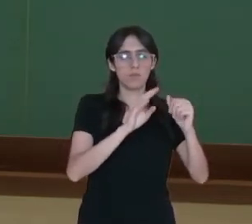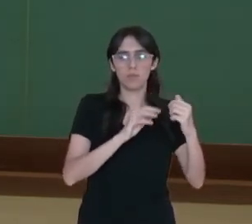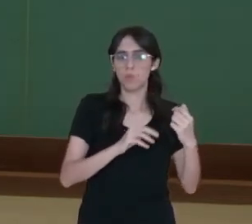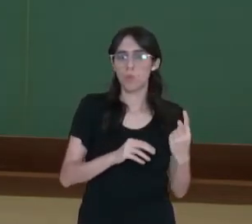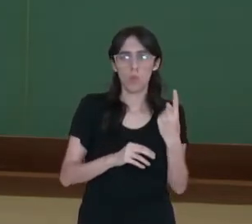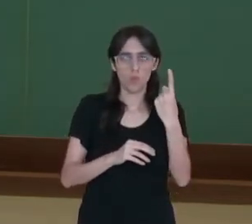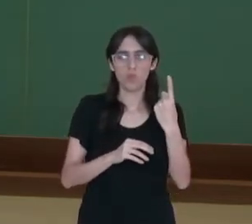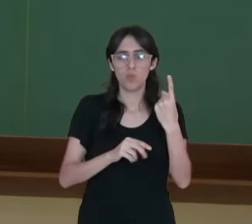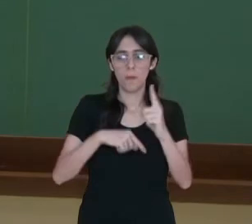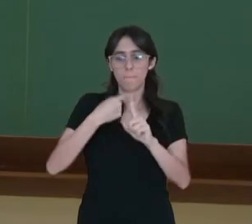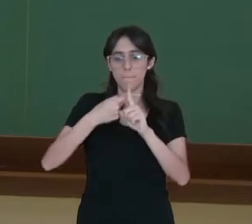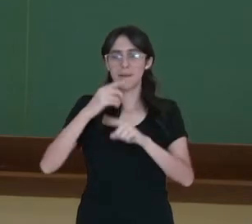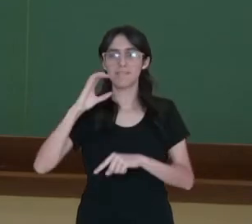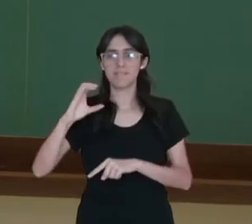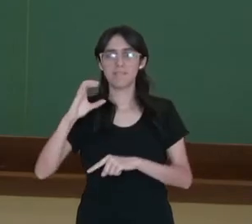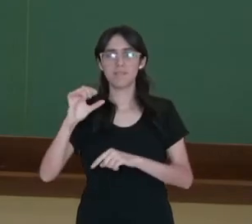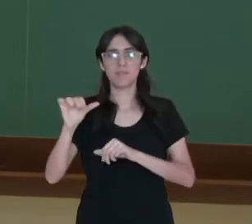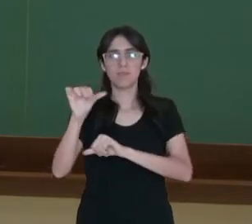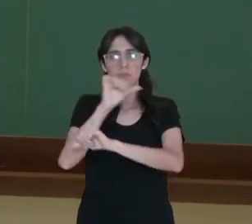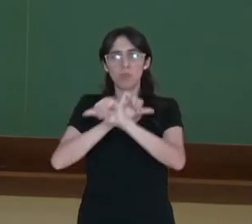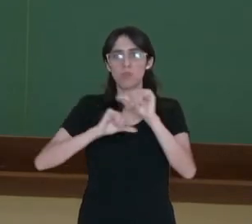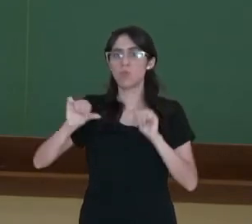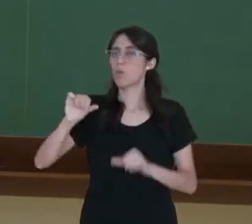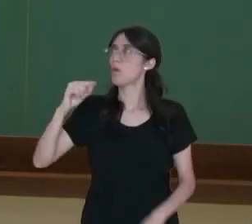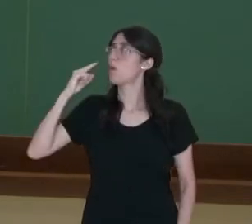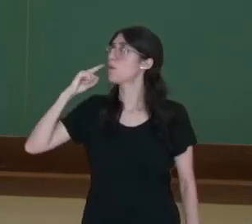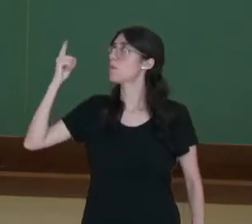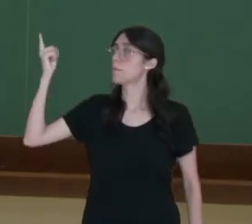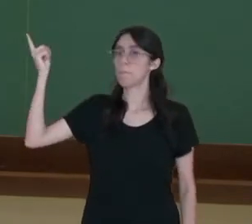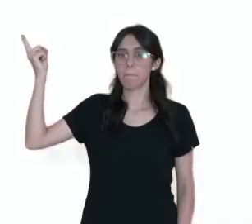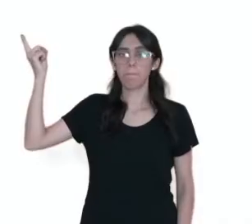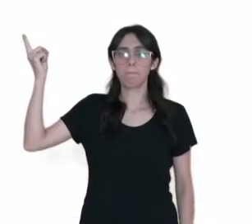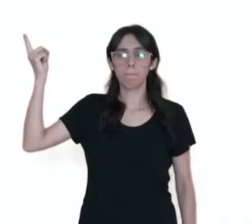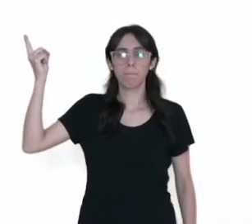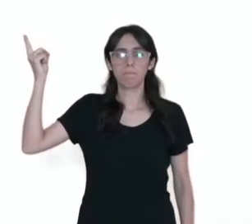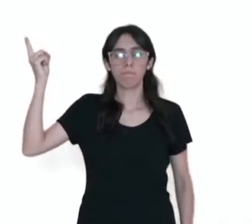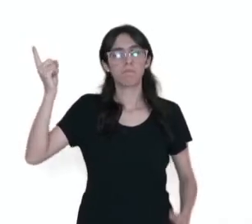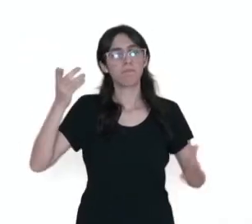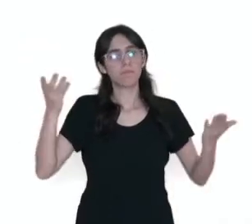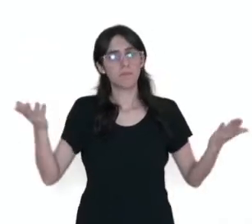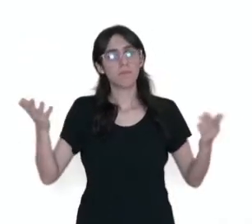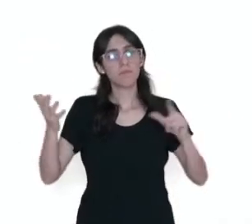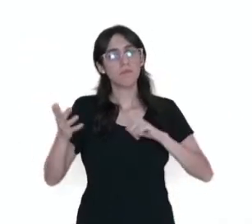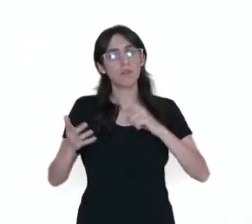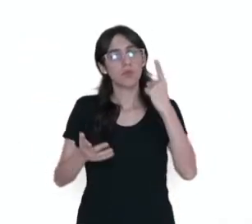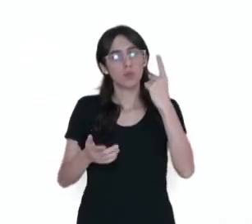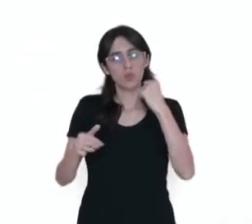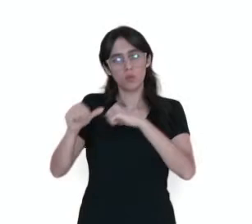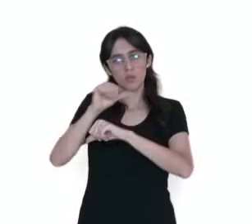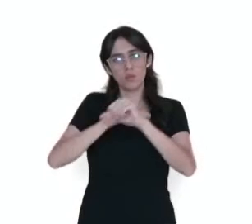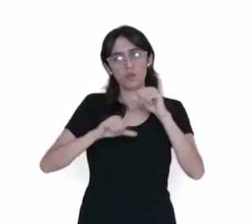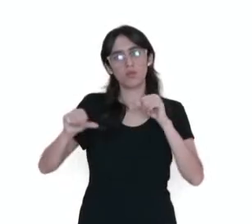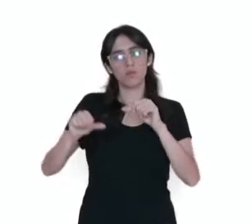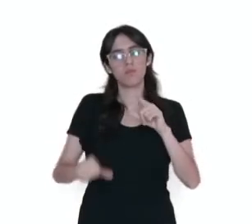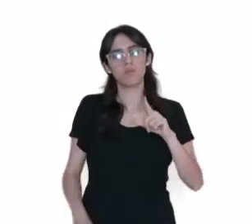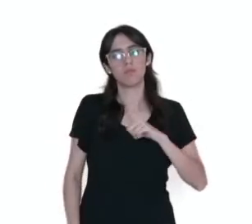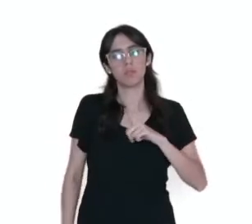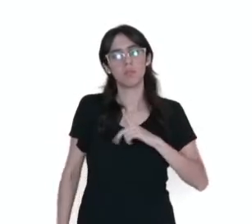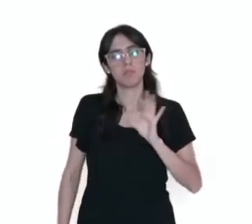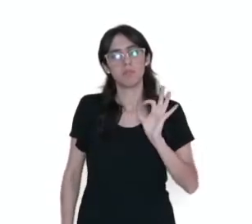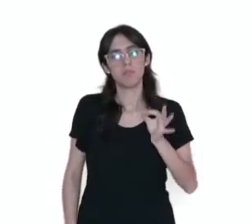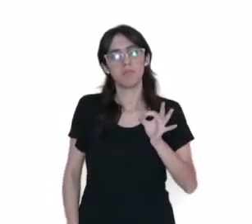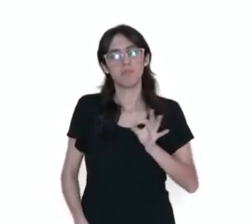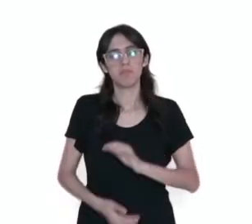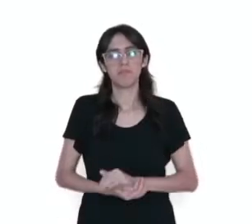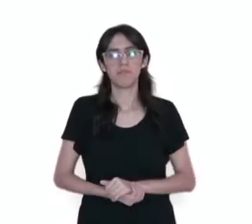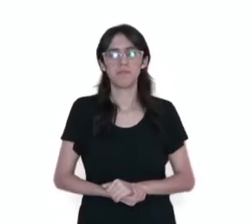e o C trocou de lugar com o B aqui, depois da seta. Então, a gente tem uma troca, a posição trocou ali, o B e o C